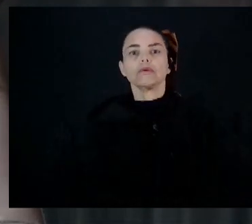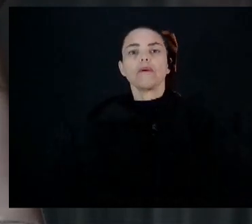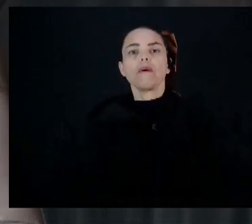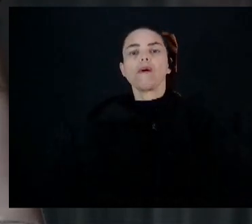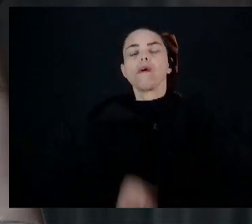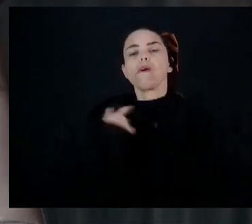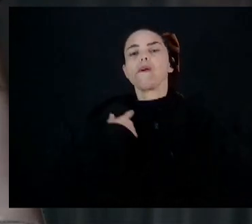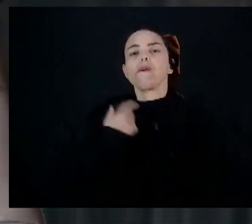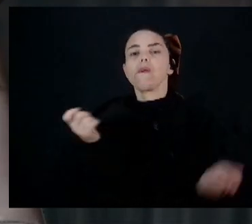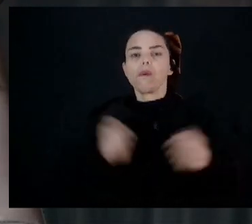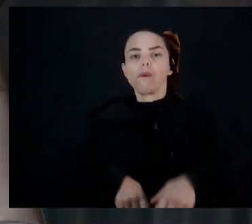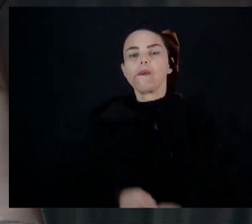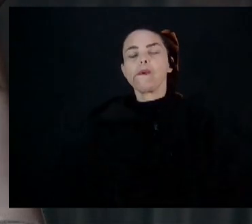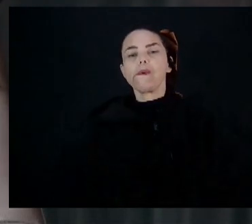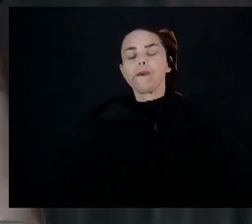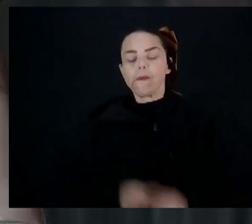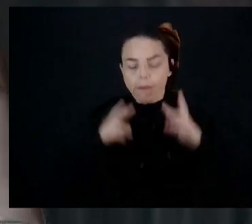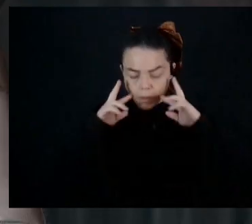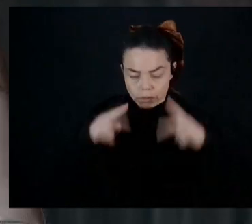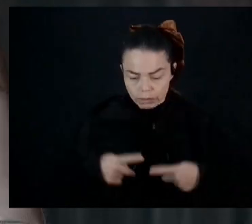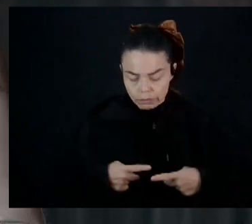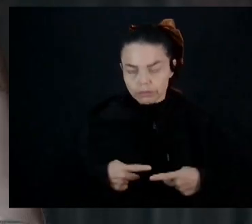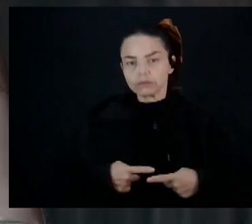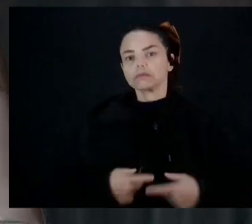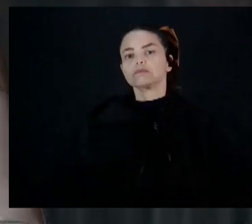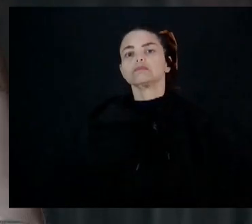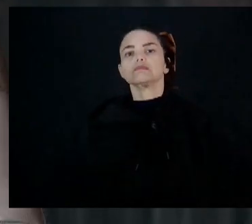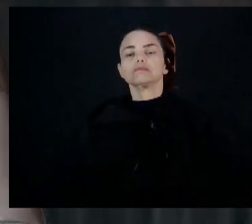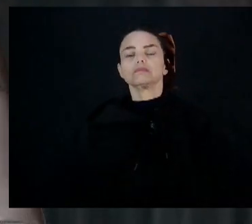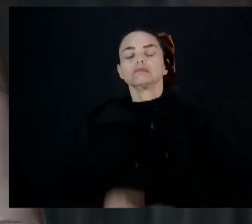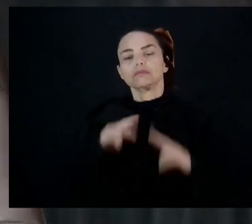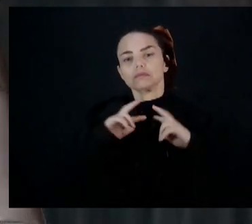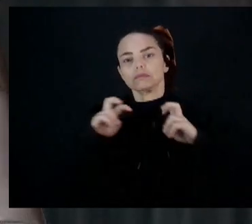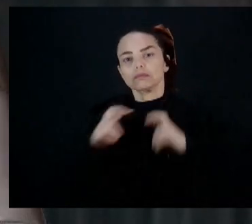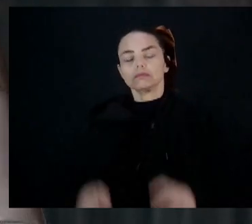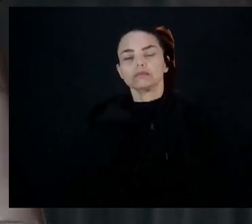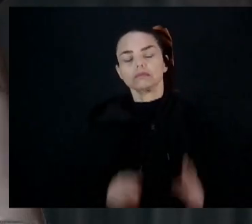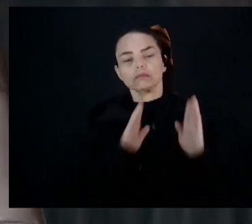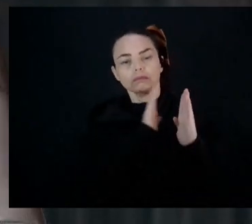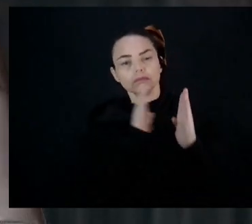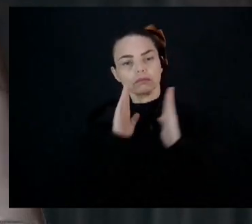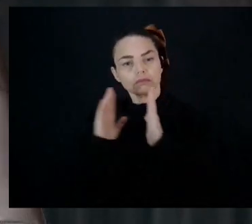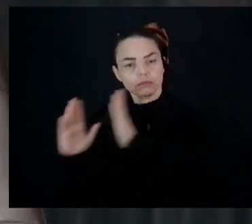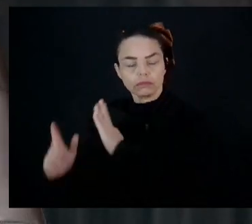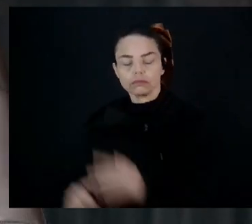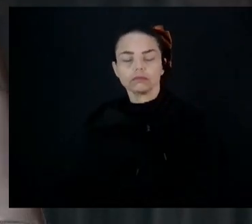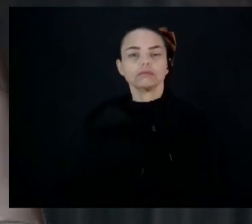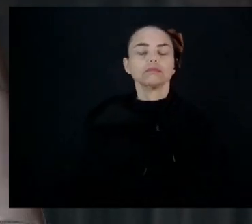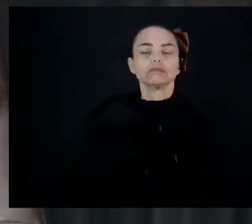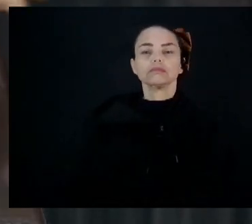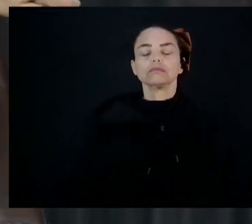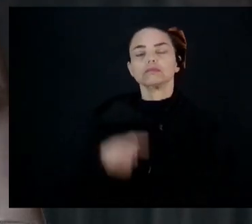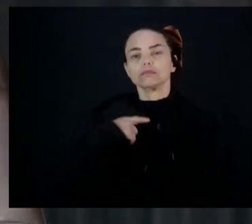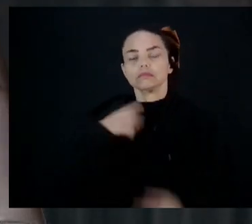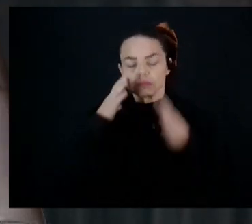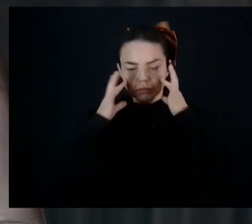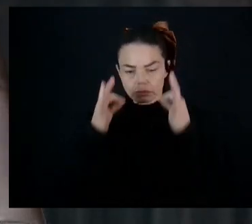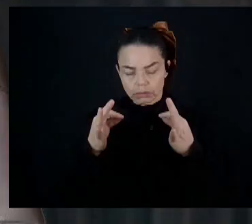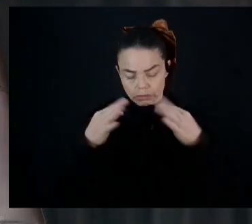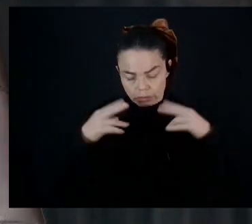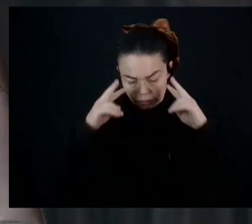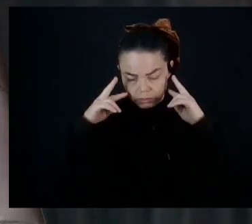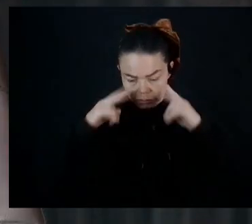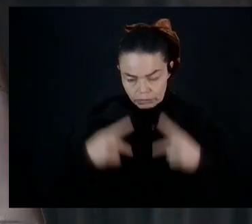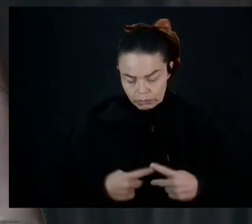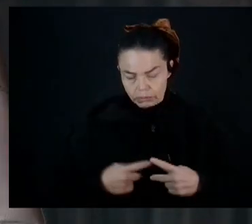possam se olhar, né? Para que vocês possam ter pequenos momentos em que você dê atenção para vocês, essa atenção que a gente